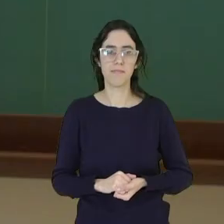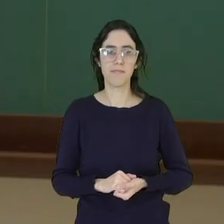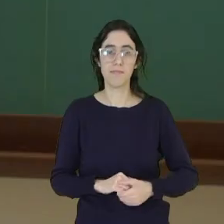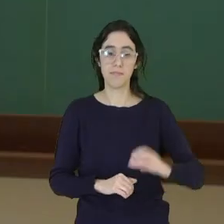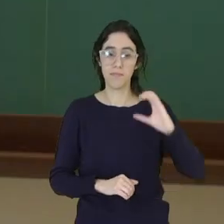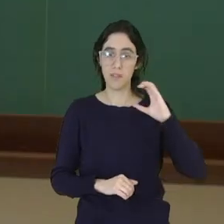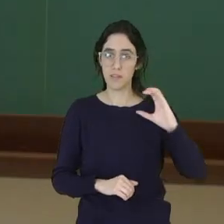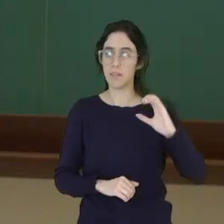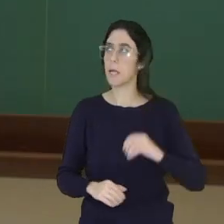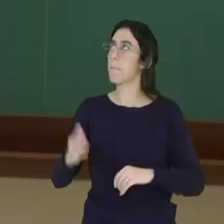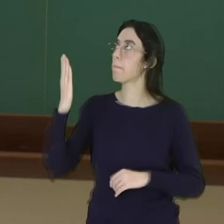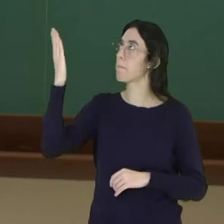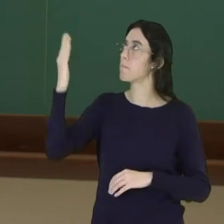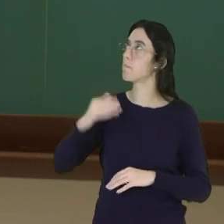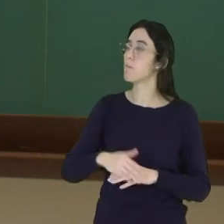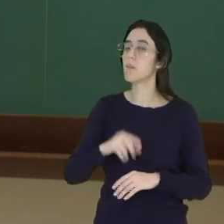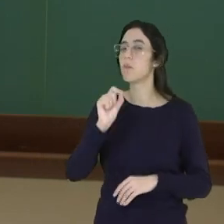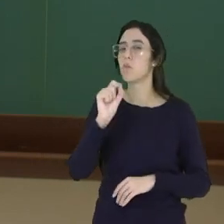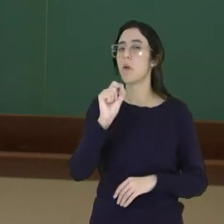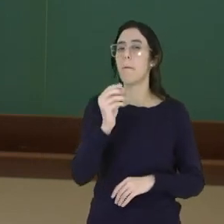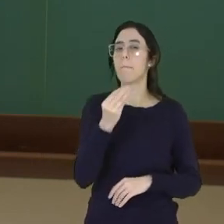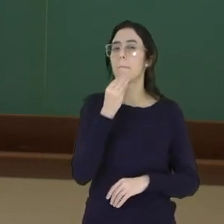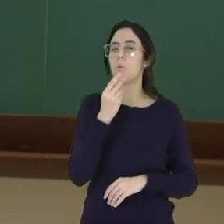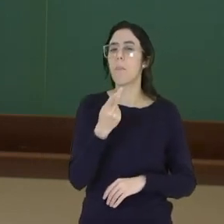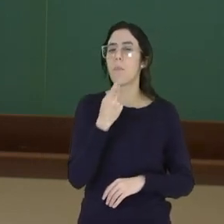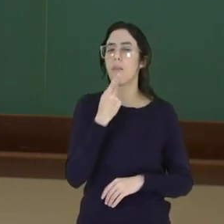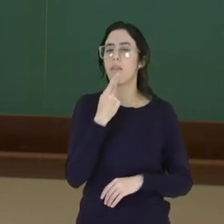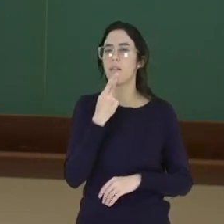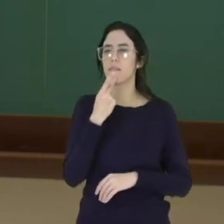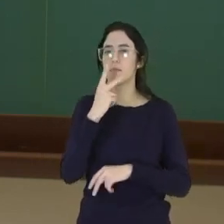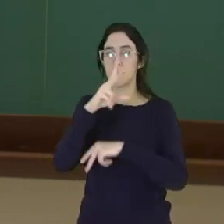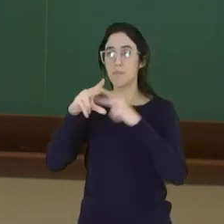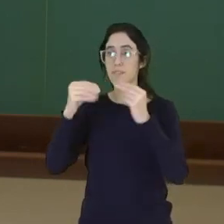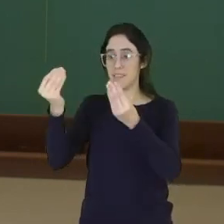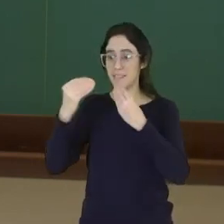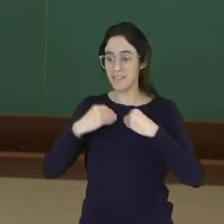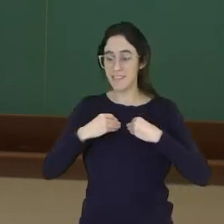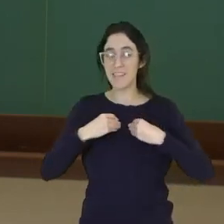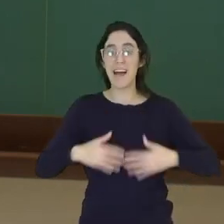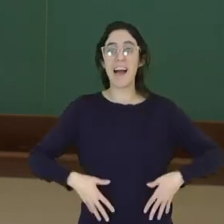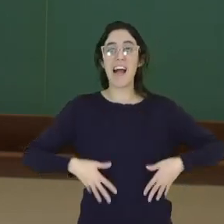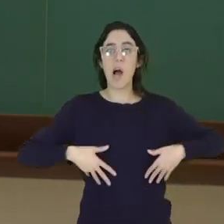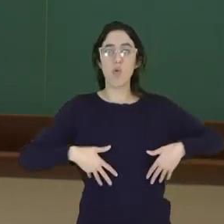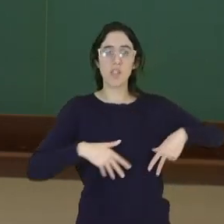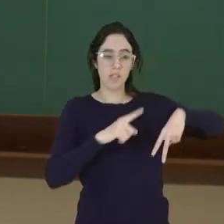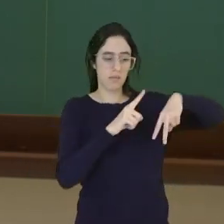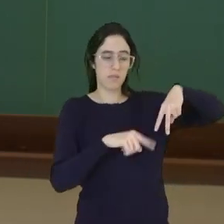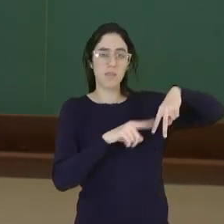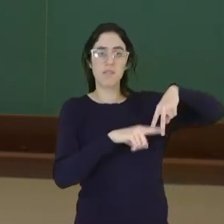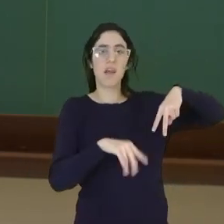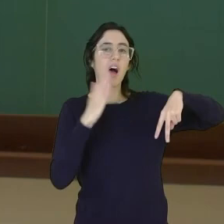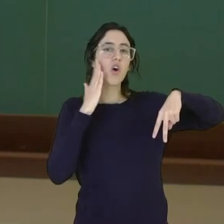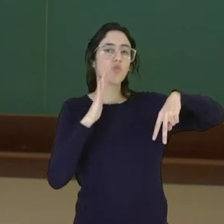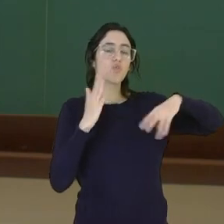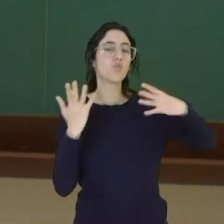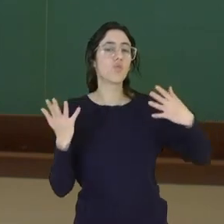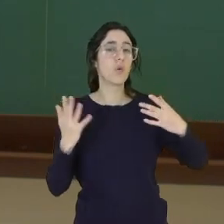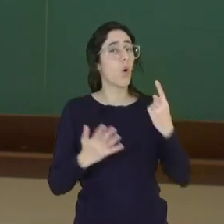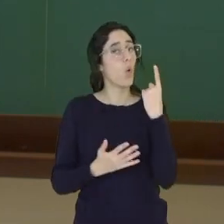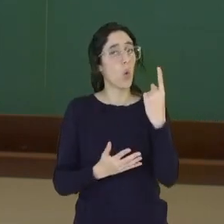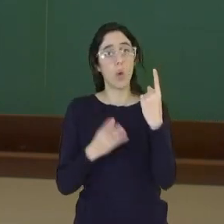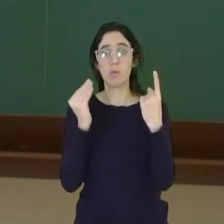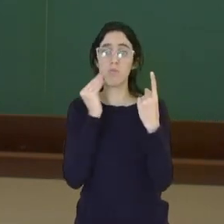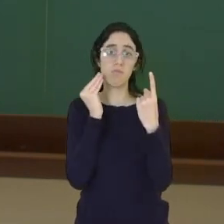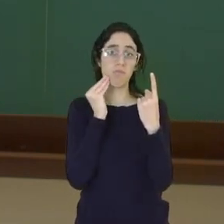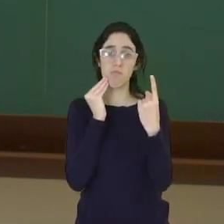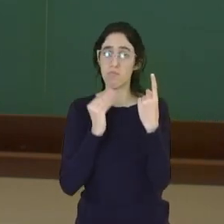Letra C. Qual é a probabilidade de o brinde ser uma calça azul? A calça azul é uma opção, num